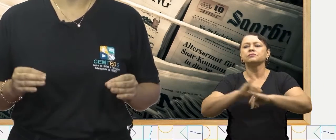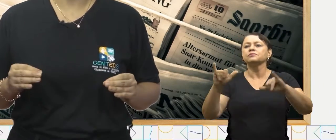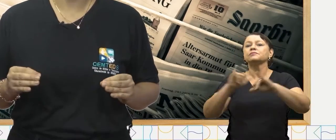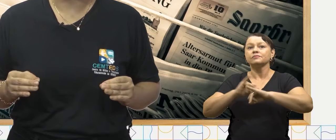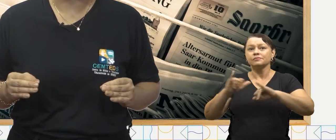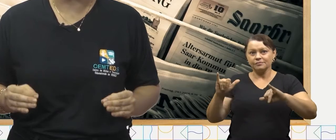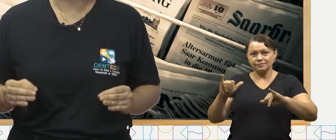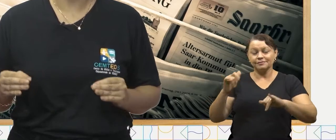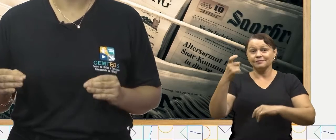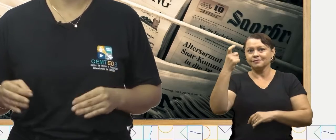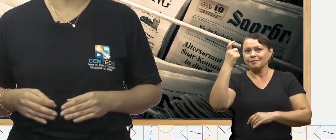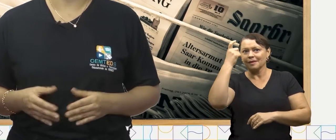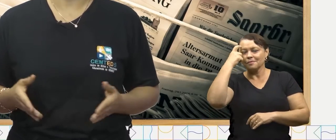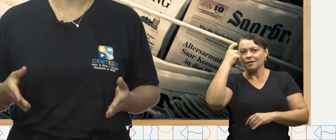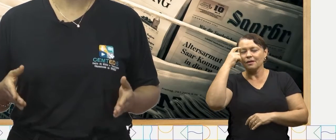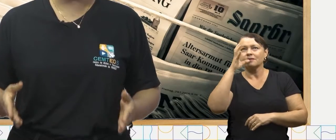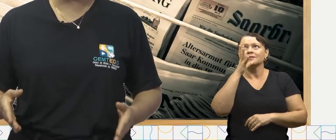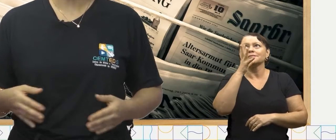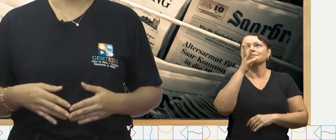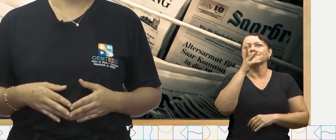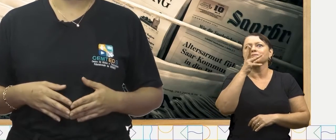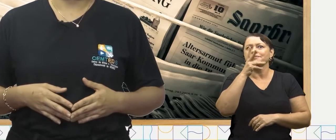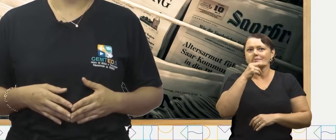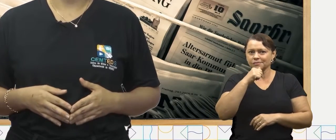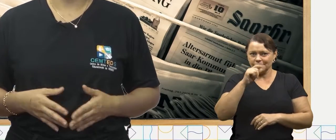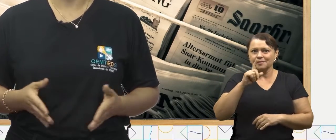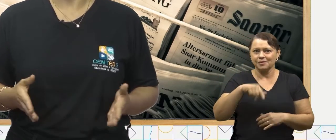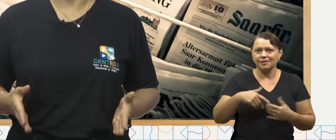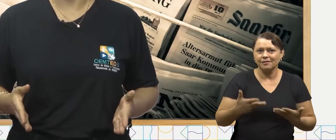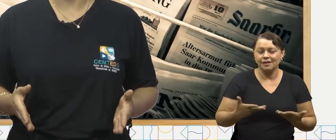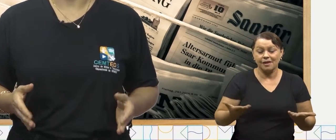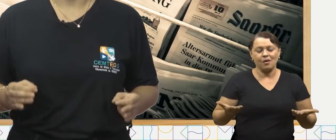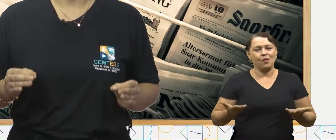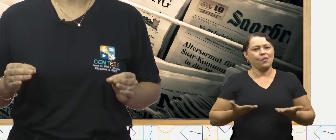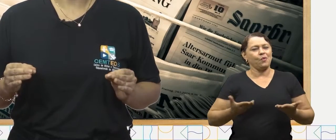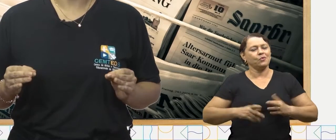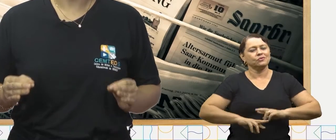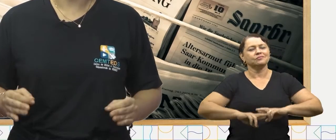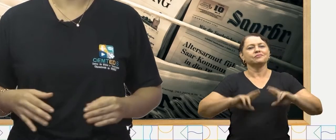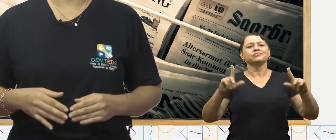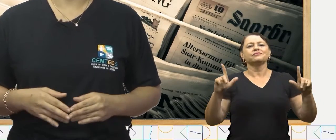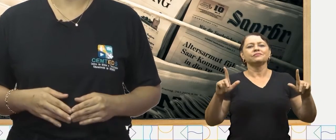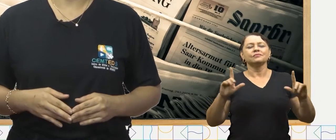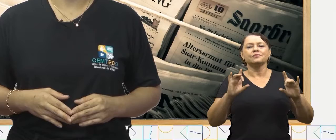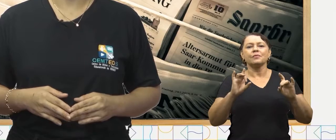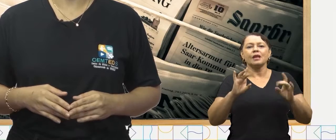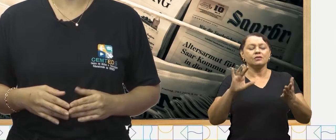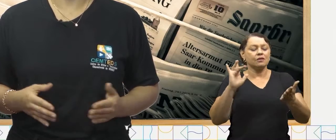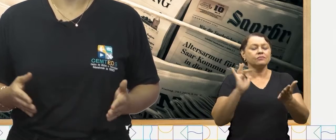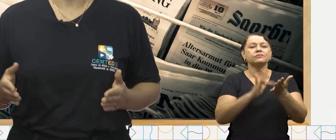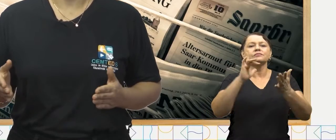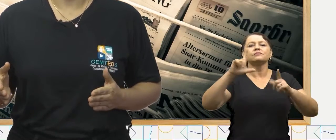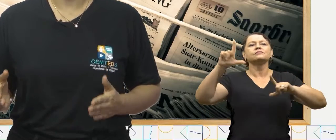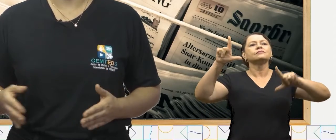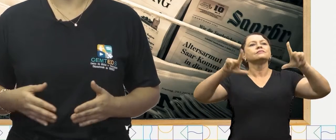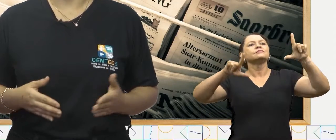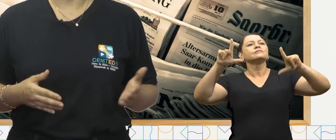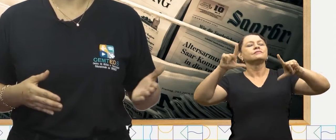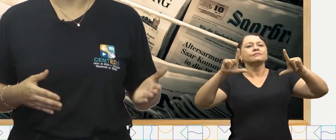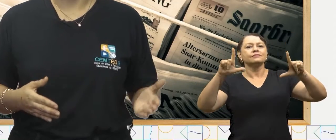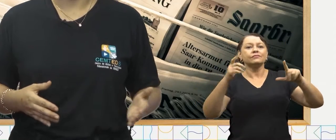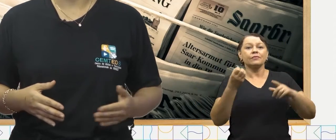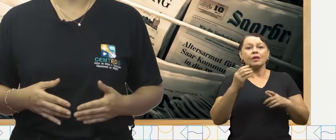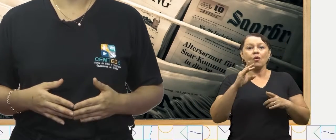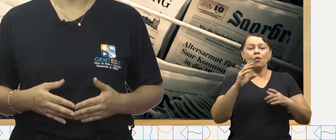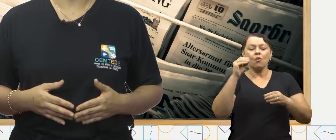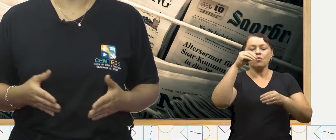informações. Imagine o tempo que isso levava. Hoje, é só você ligar a TV ou entrar